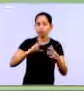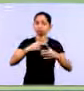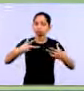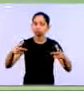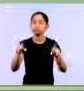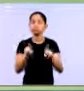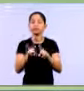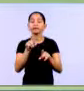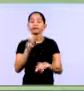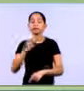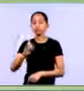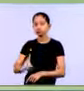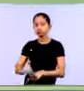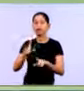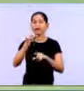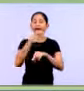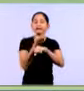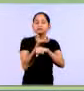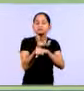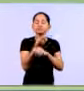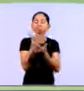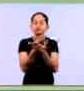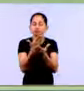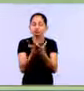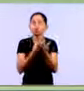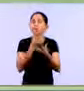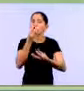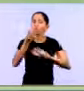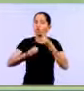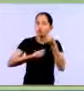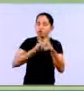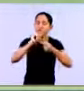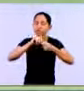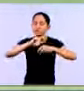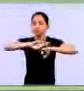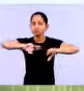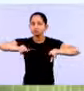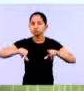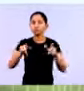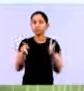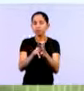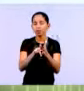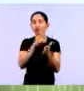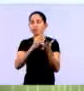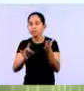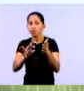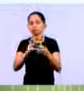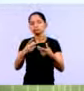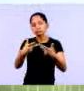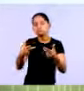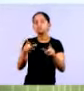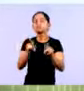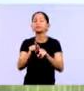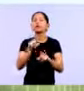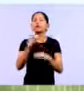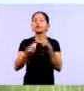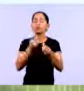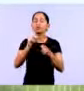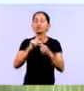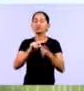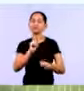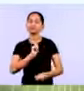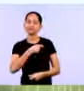direito tributário é a disciplina que estuda como instituir, como arrecadar e como fiscalizar os